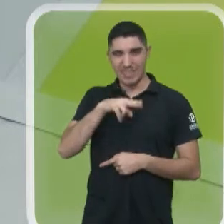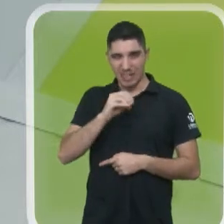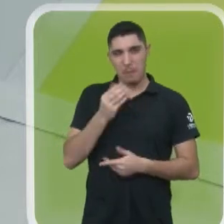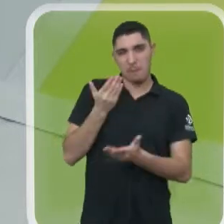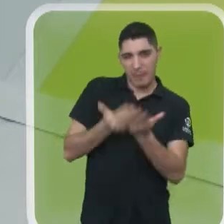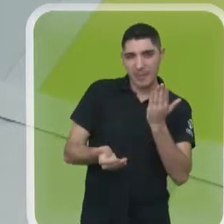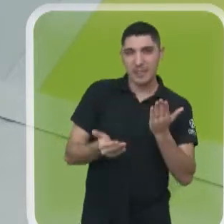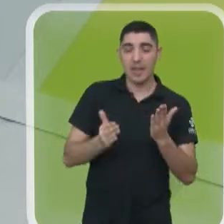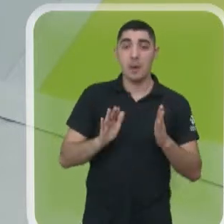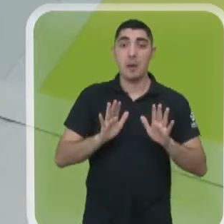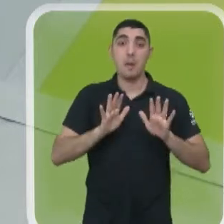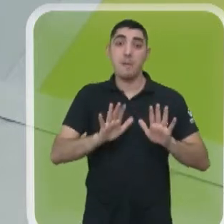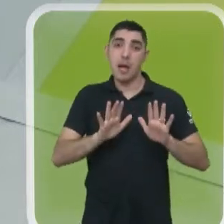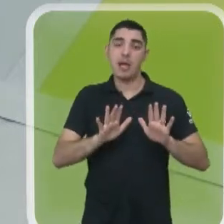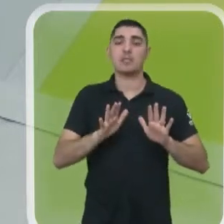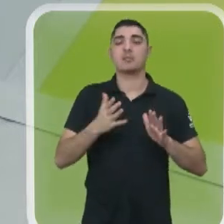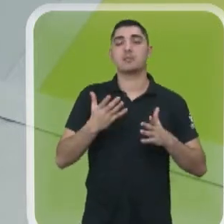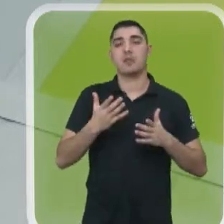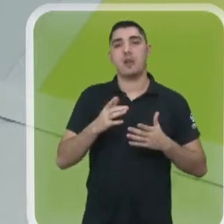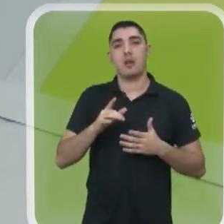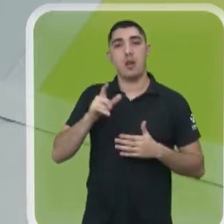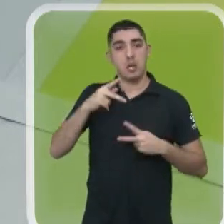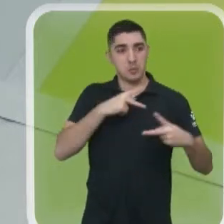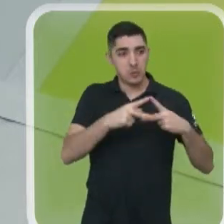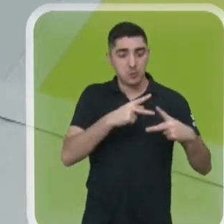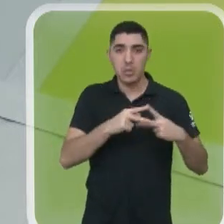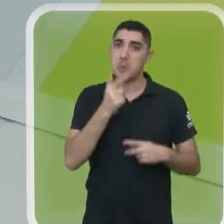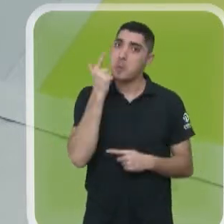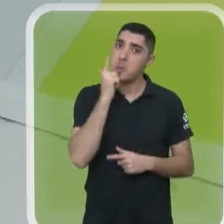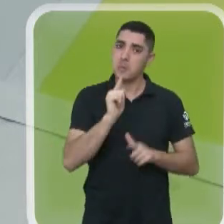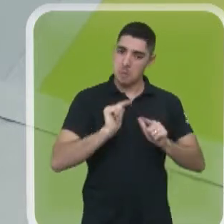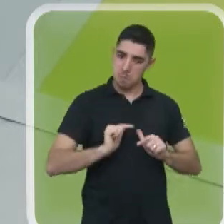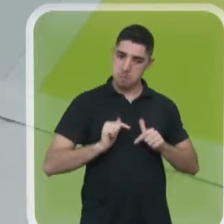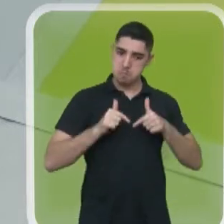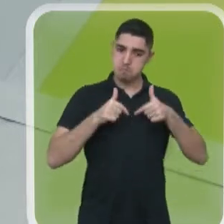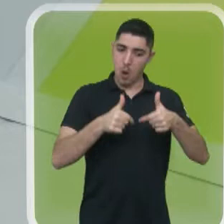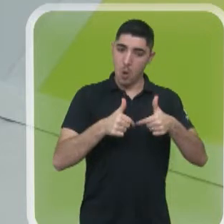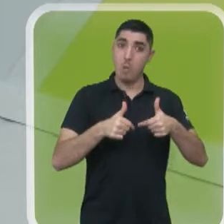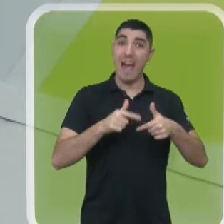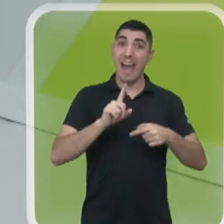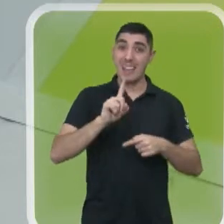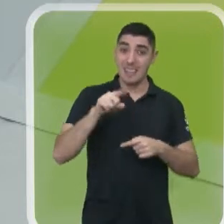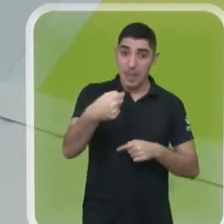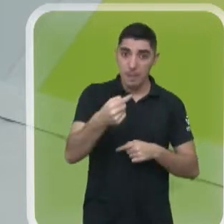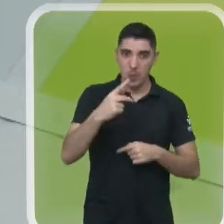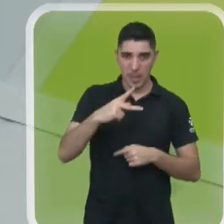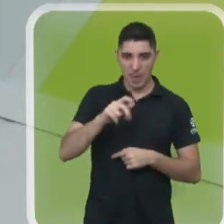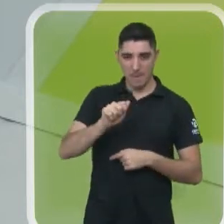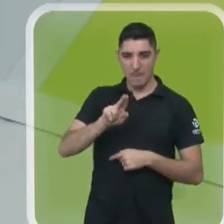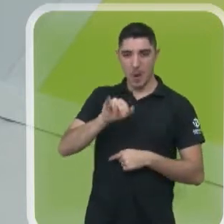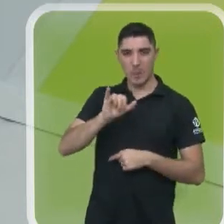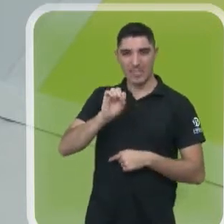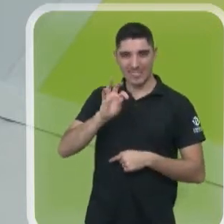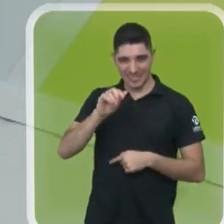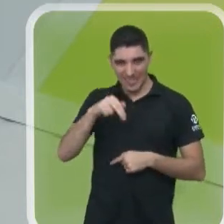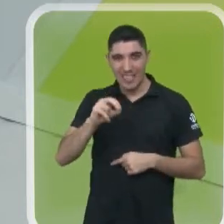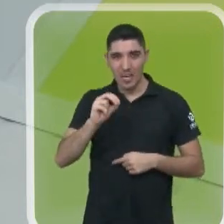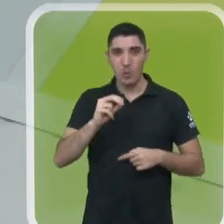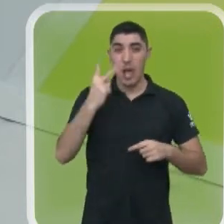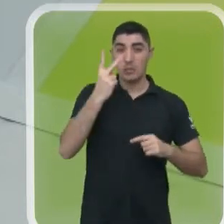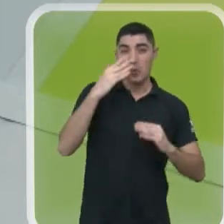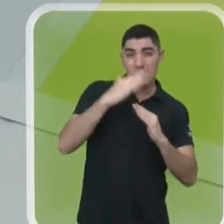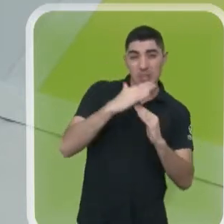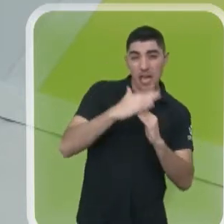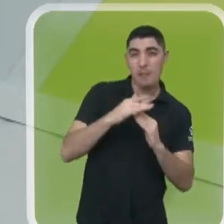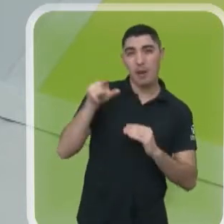aqui um por um mas o São José se portou bem contra o Paulistano depois do Principalmente depois do segundo tempo São José deu uma caída